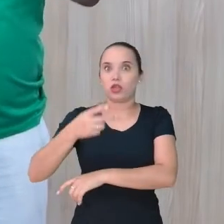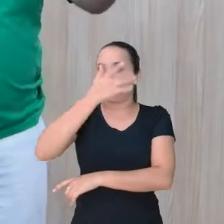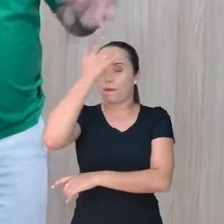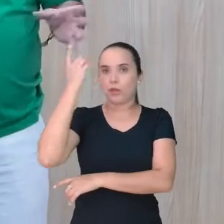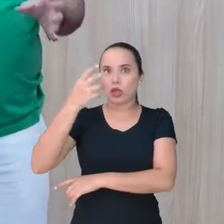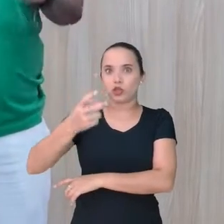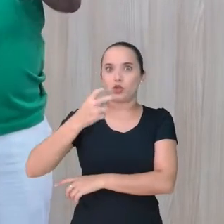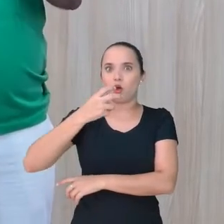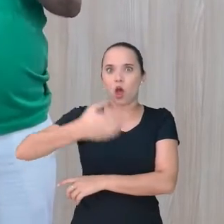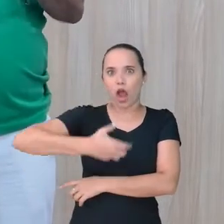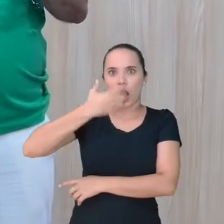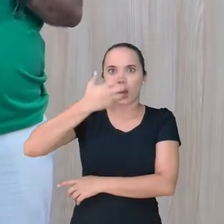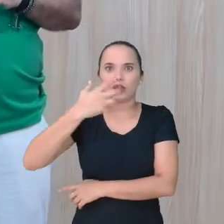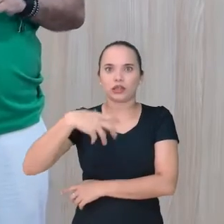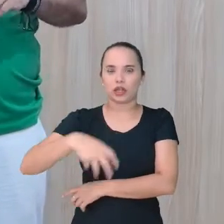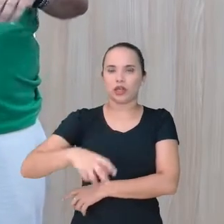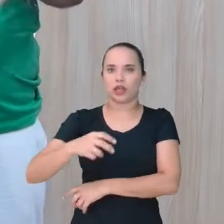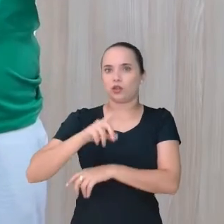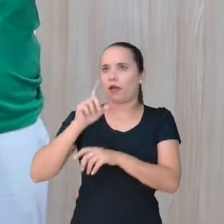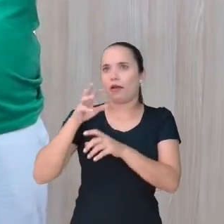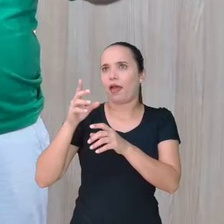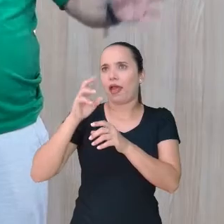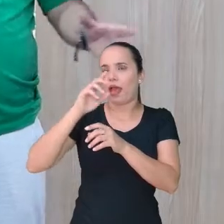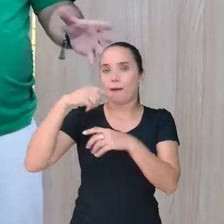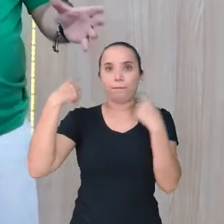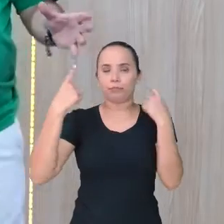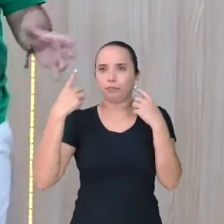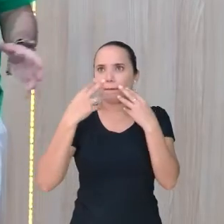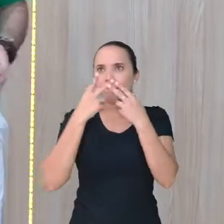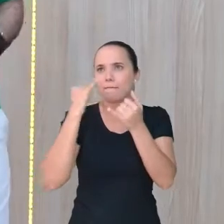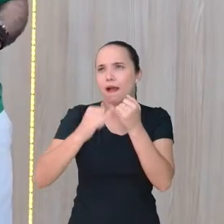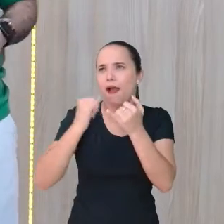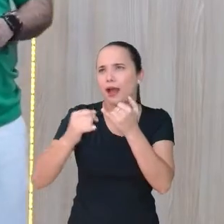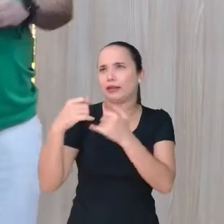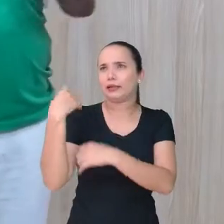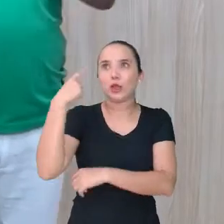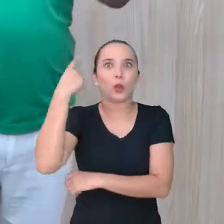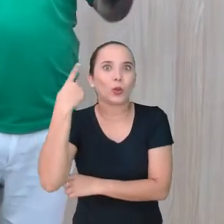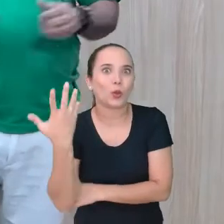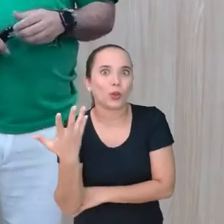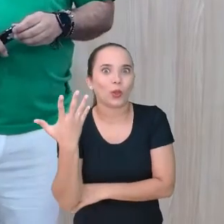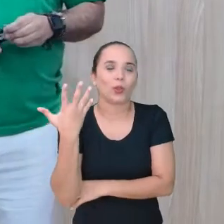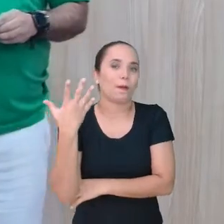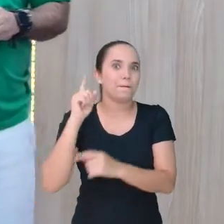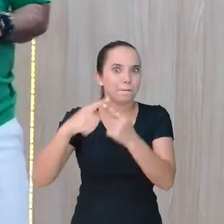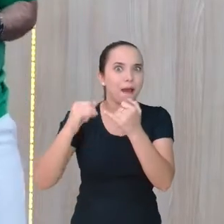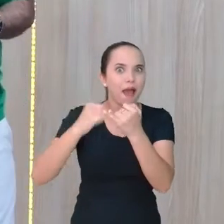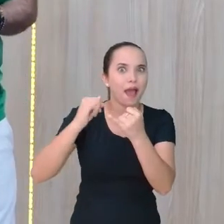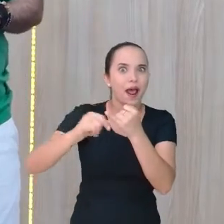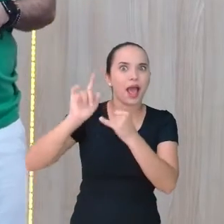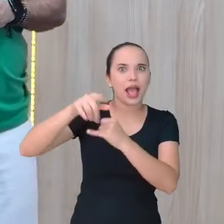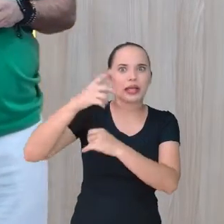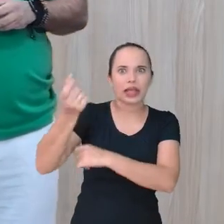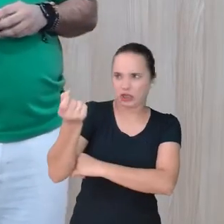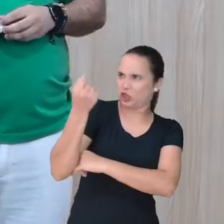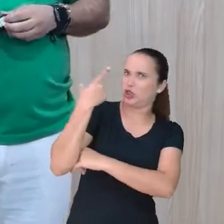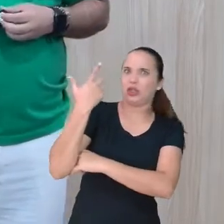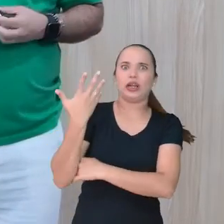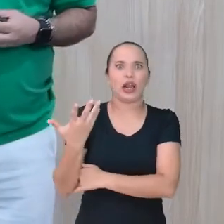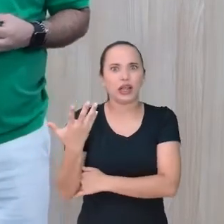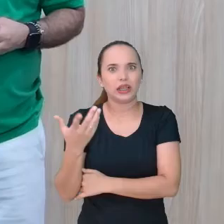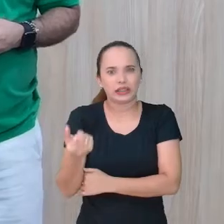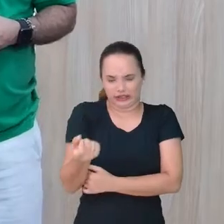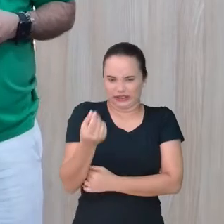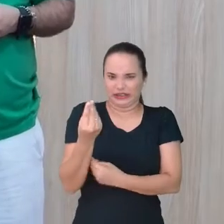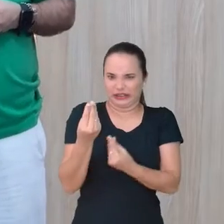aquele negócio lá, é um negócio muito doido, né? Então, aí, tem uns que parecem assim, com o